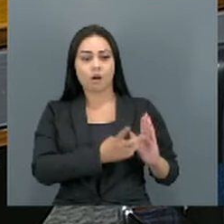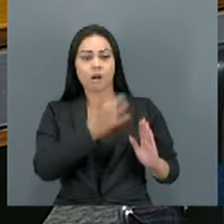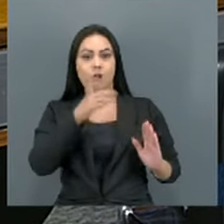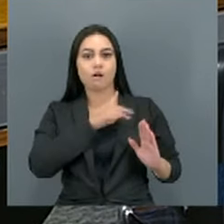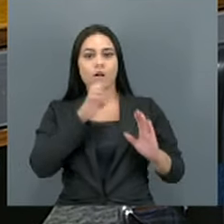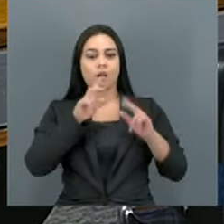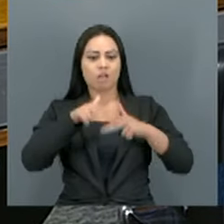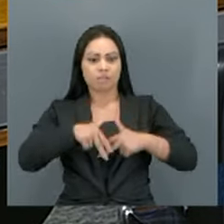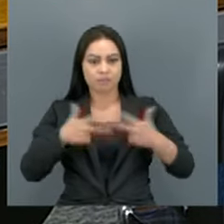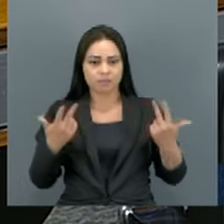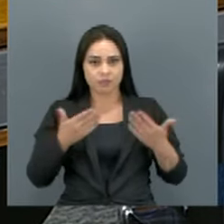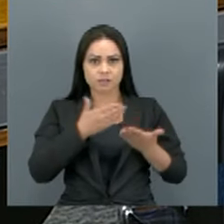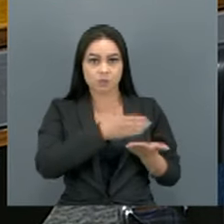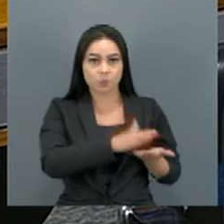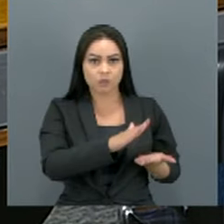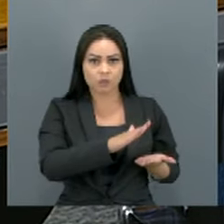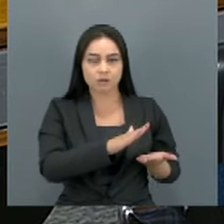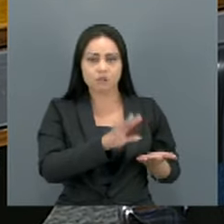que é excluída?